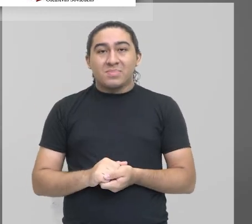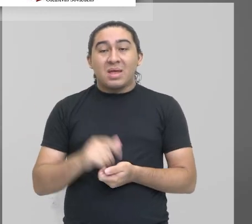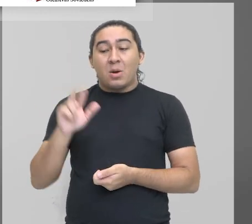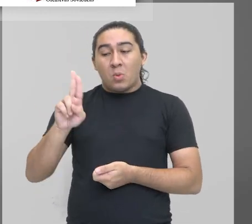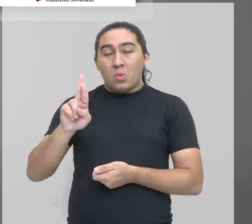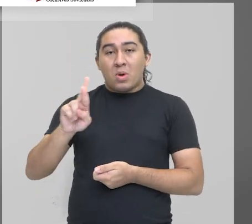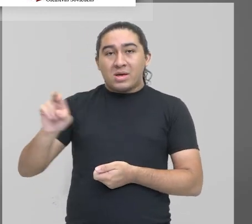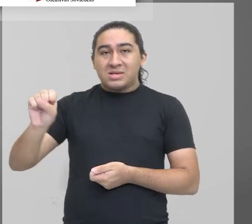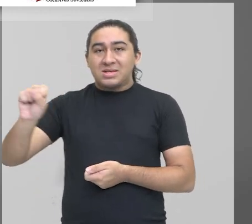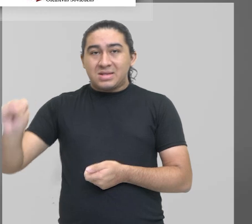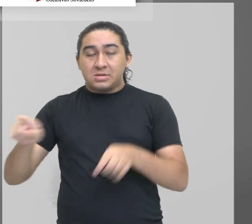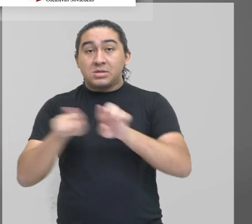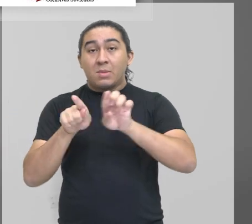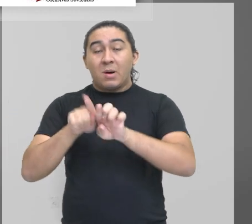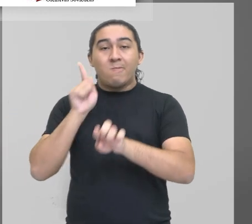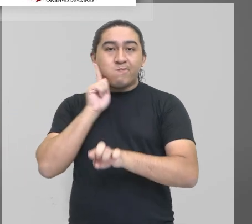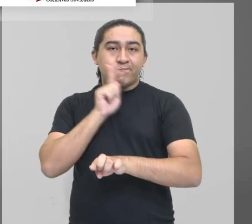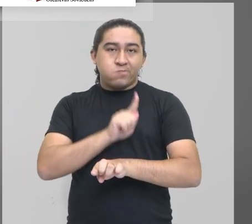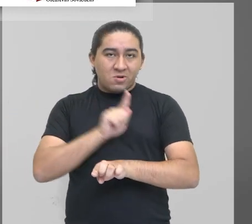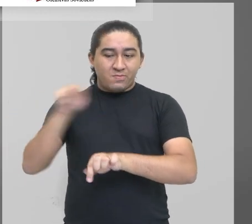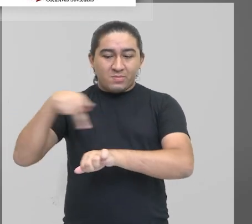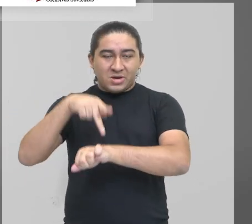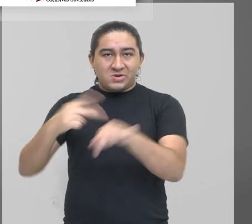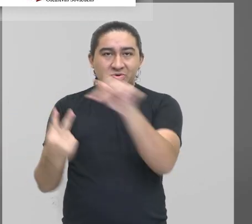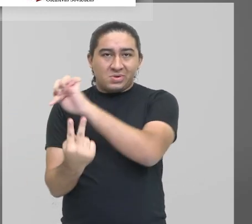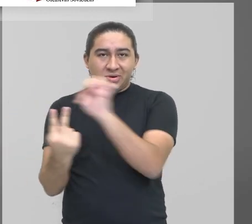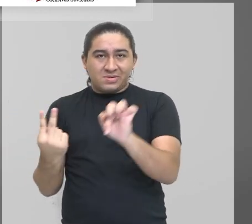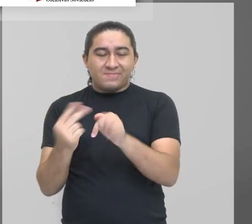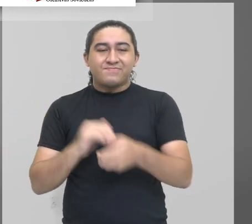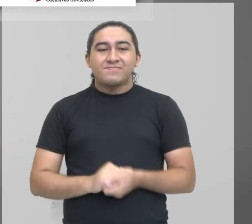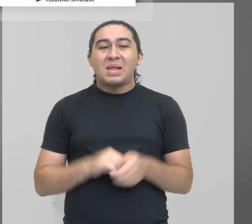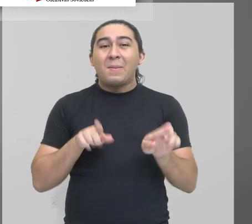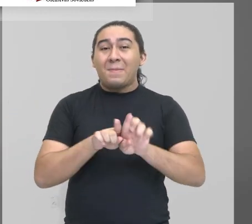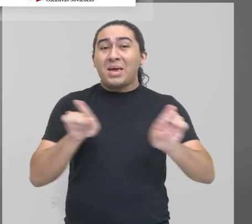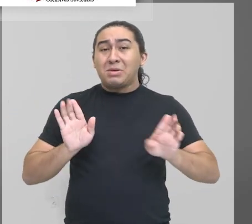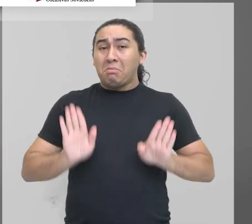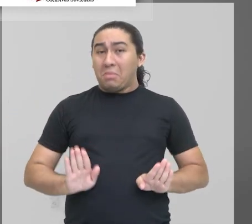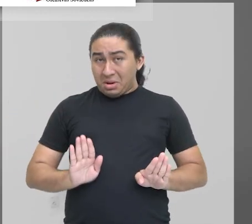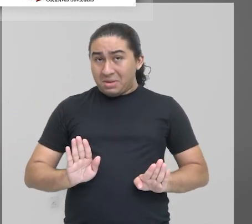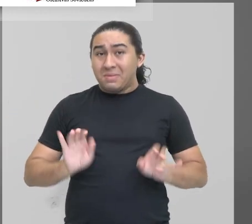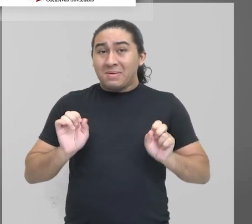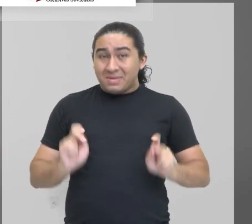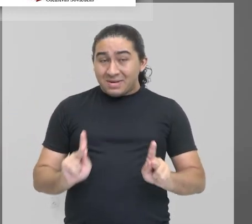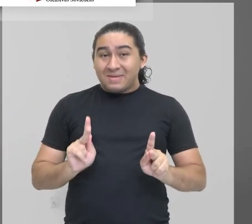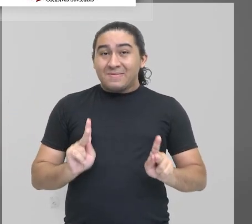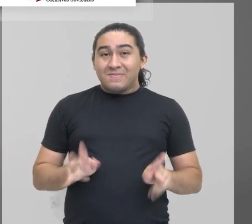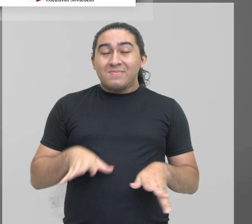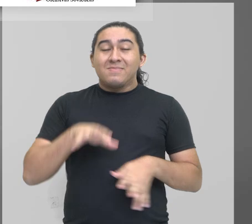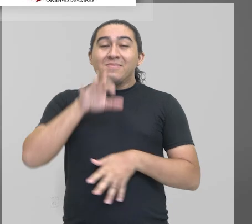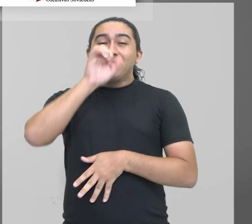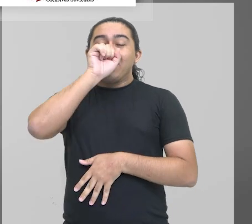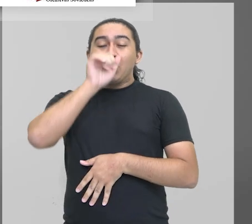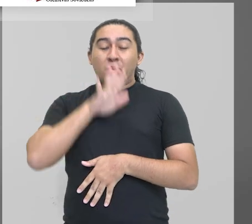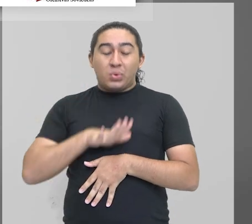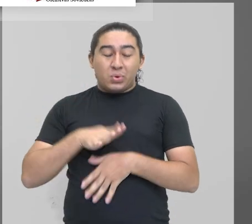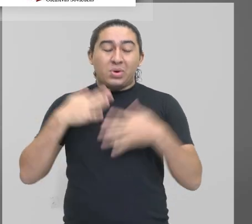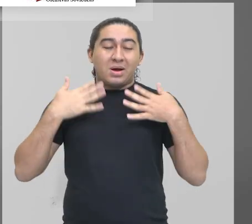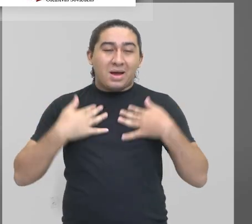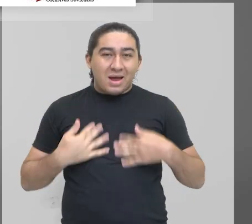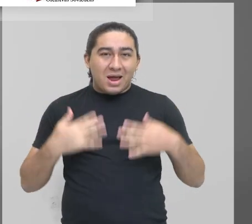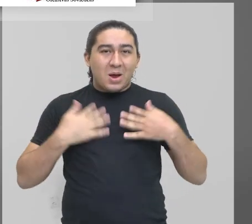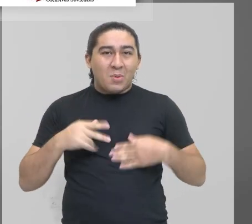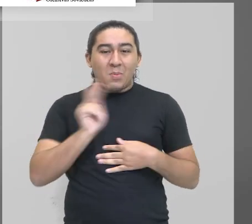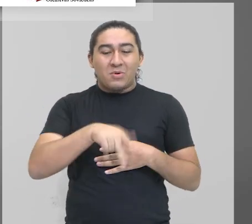Estados Unidos e também a União Soviética. Mas a gente vai dar uma pausa por aqui, respirar um pouquinho, o